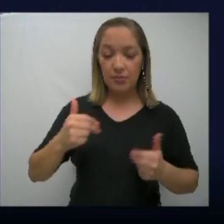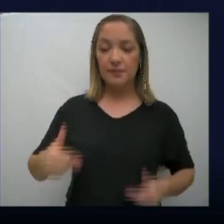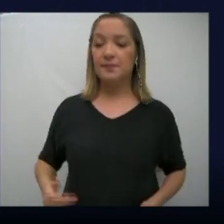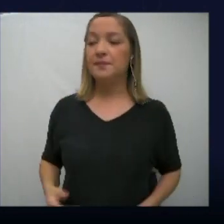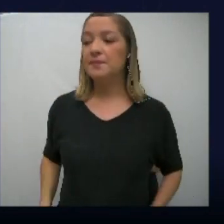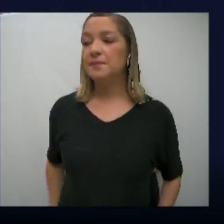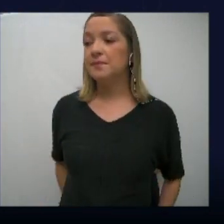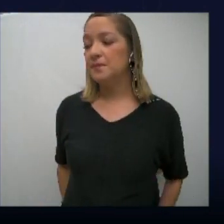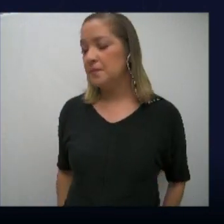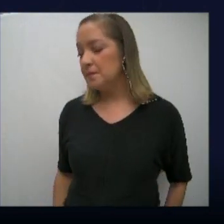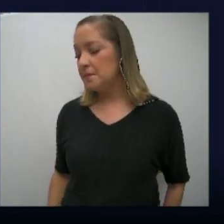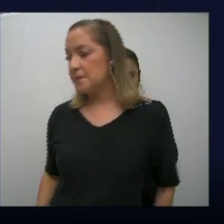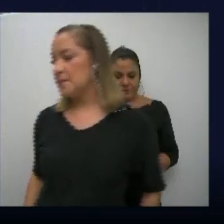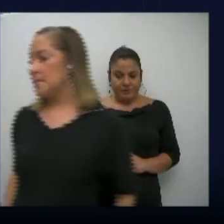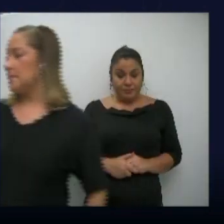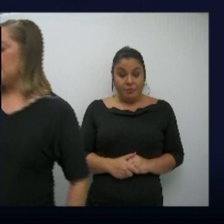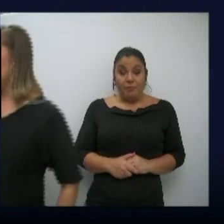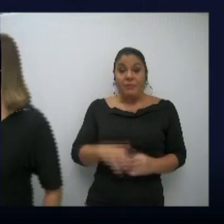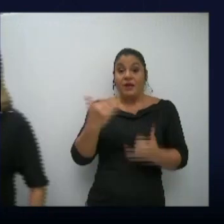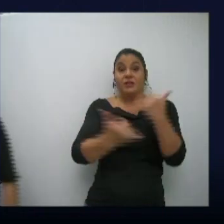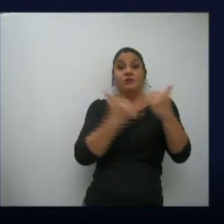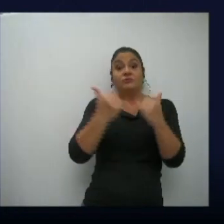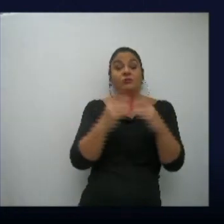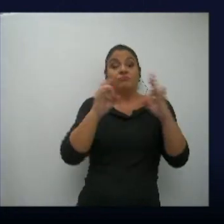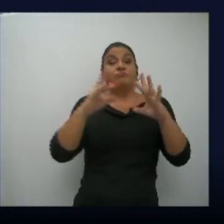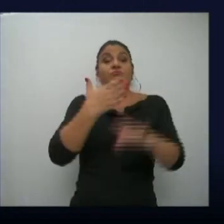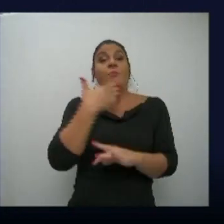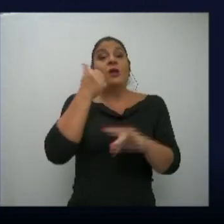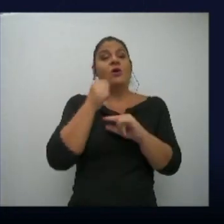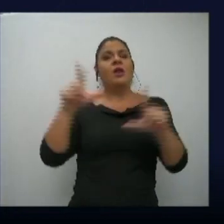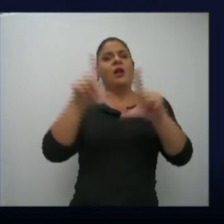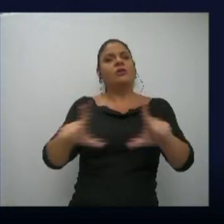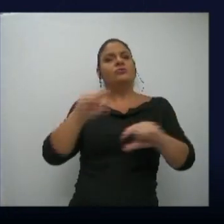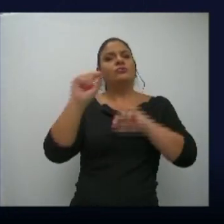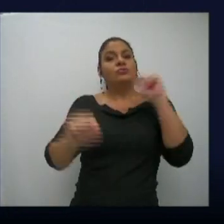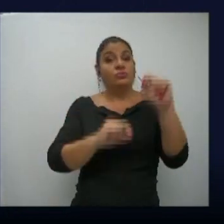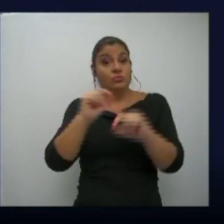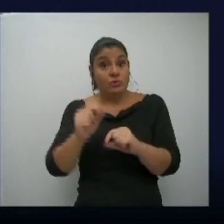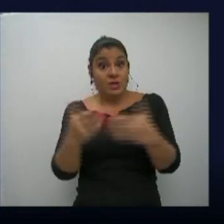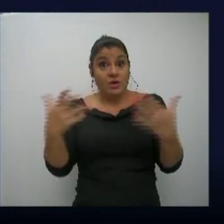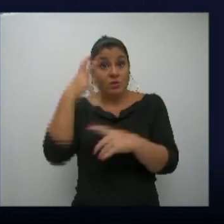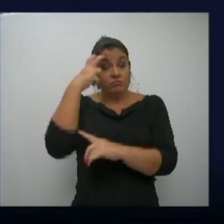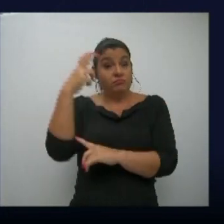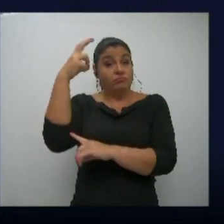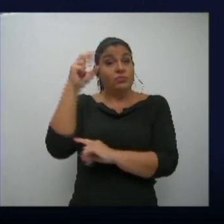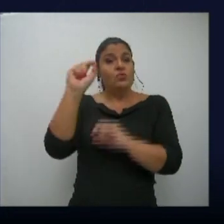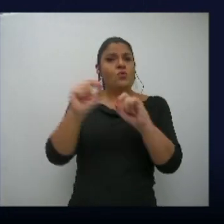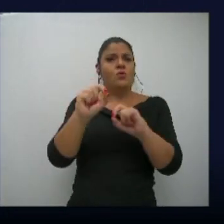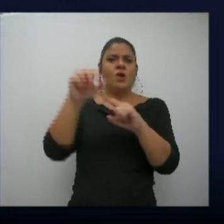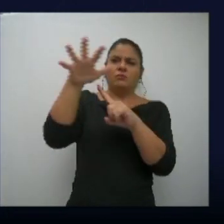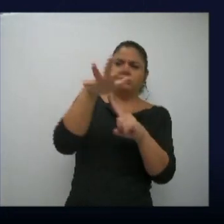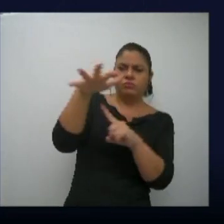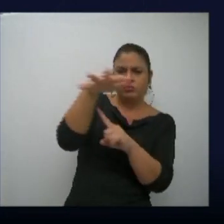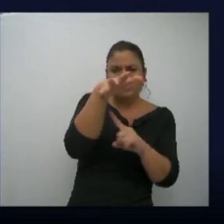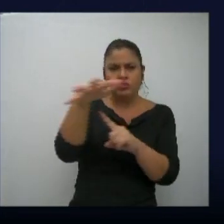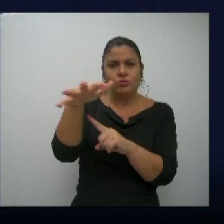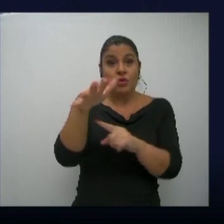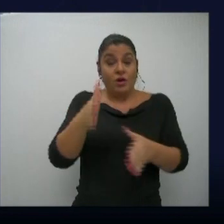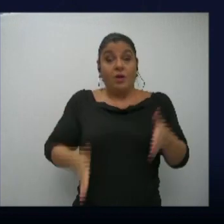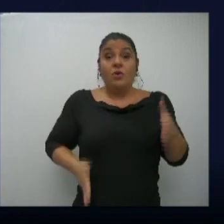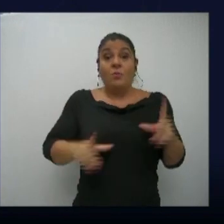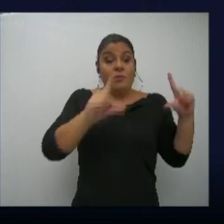primeiros do mundo usados artificial para melhorar logística e utilizar muito está usando logística que a gente agora com com drones e robôs